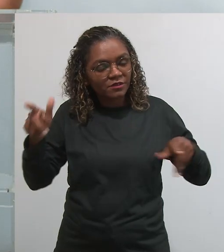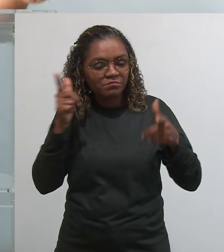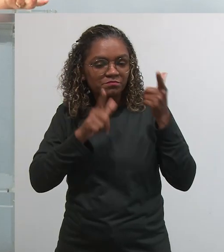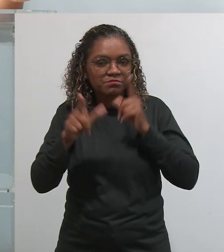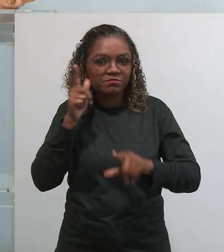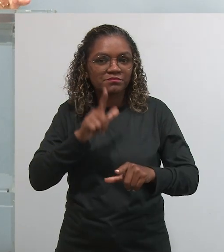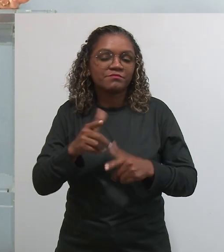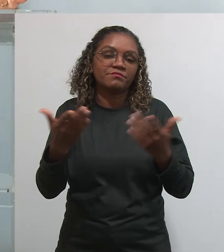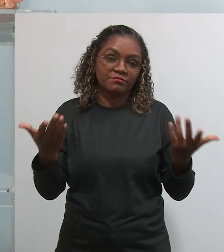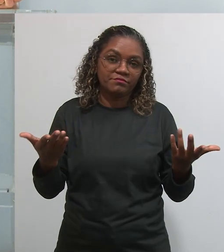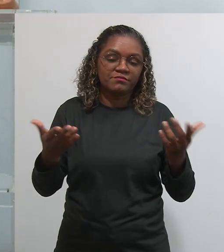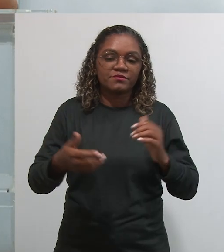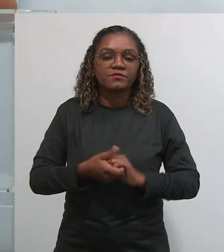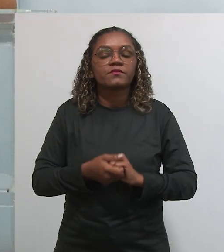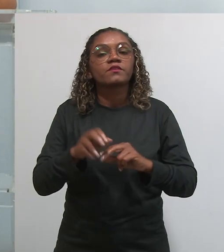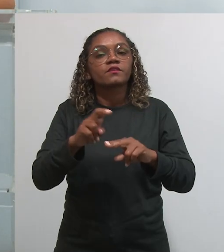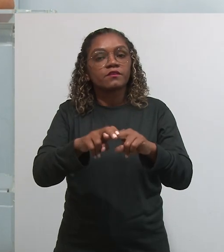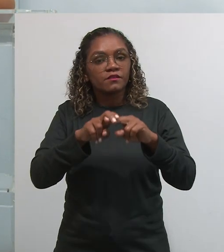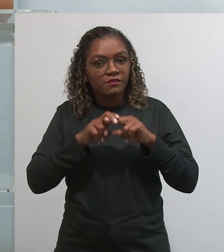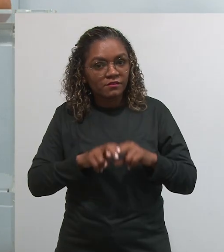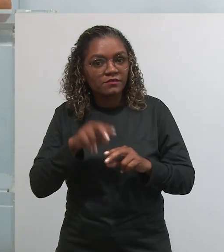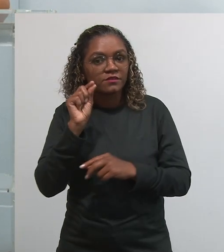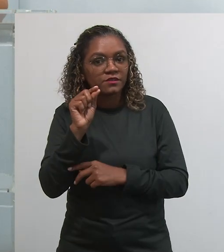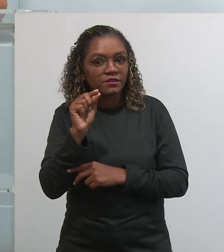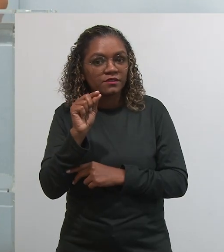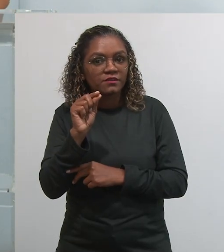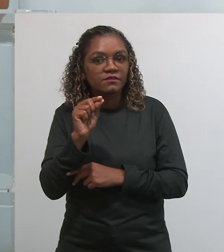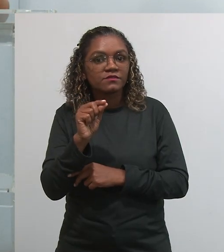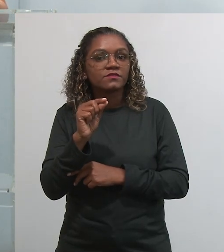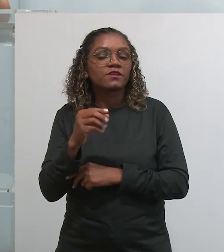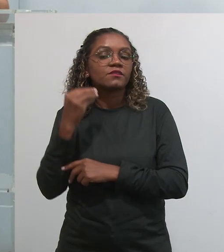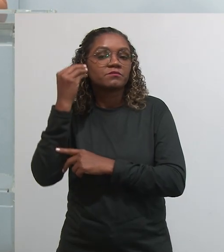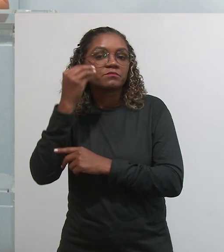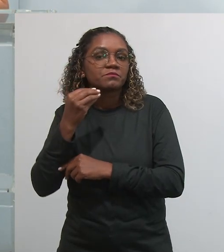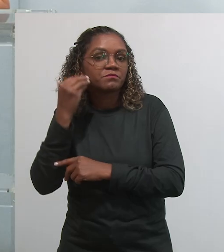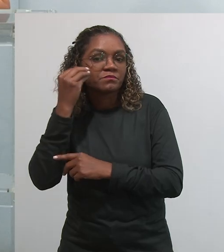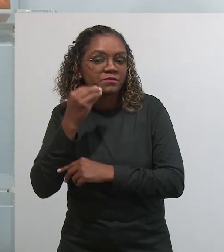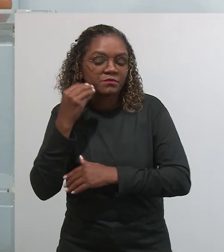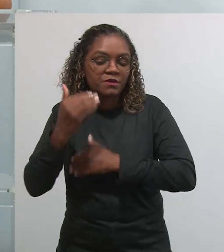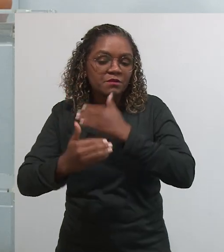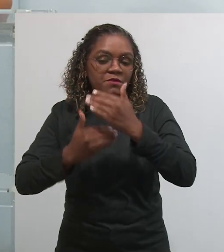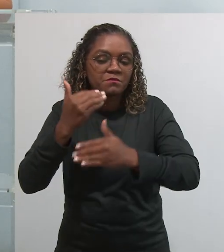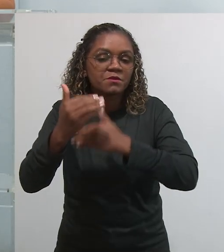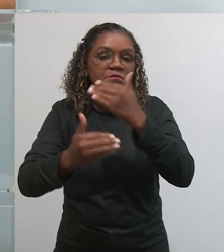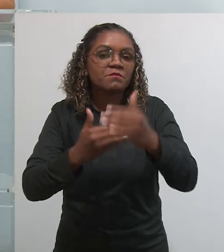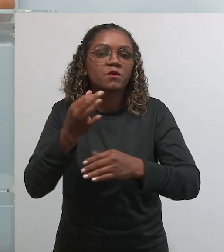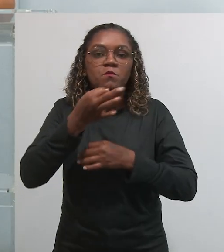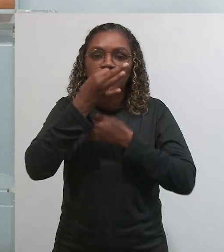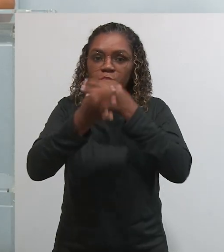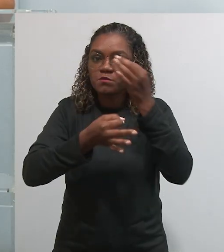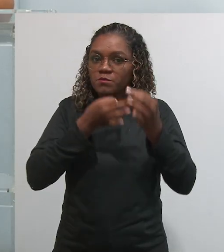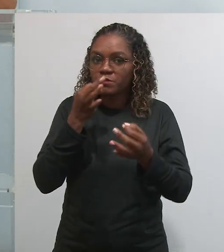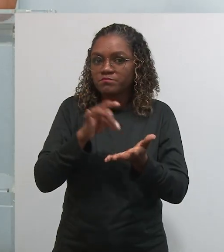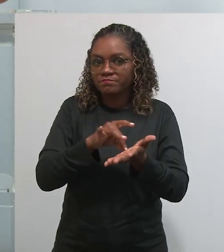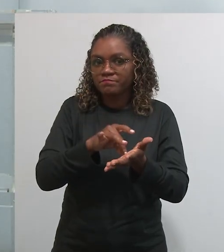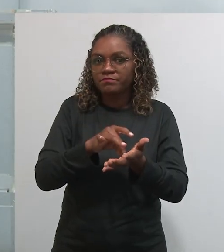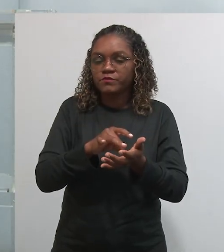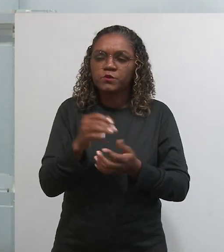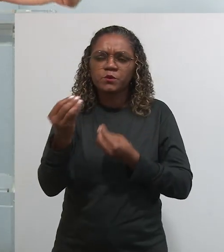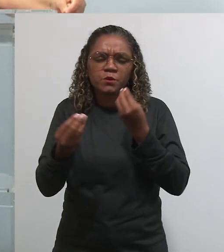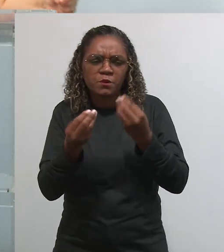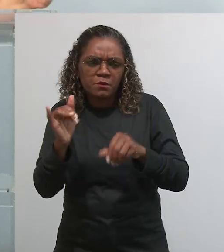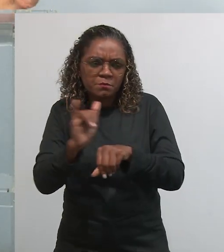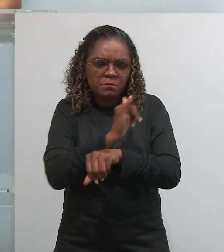de superar as dificuldades. Então, isso aí é o senso crítico das coisas. Como que eu vou superar isso? Como que eu